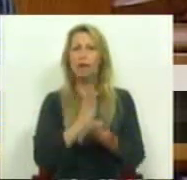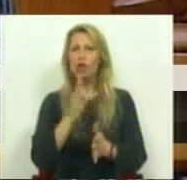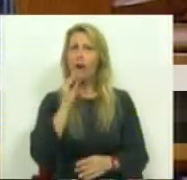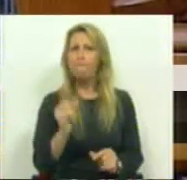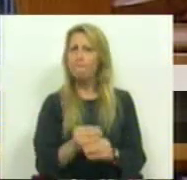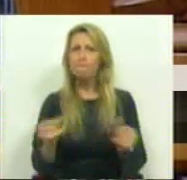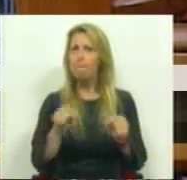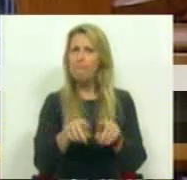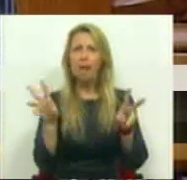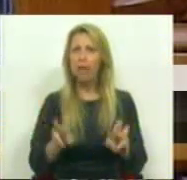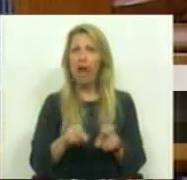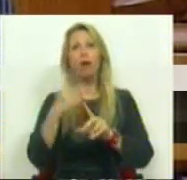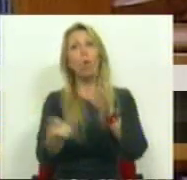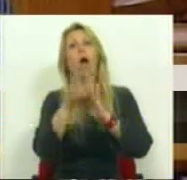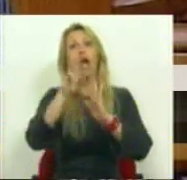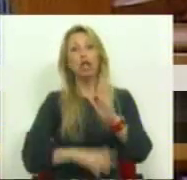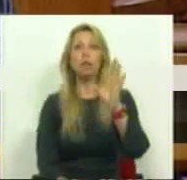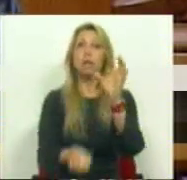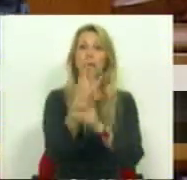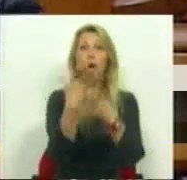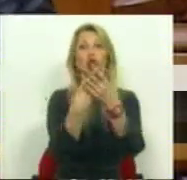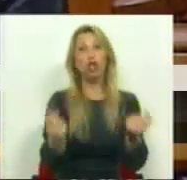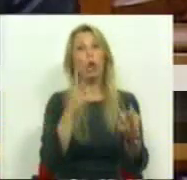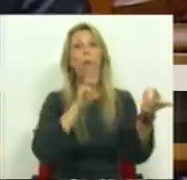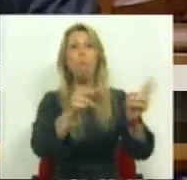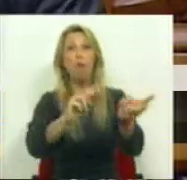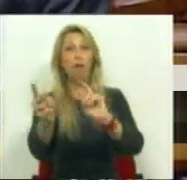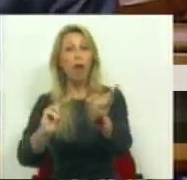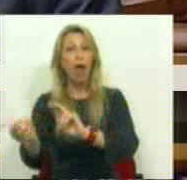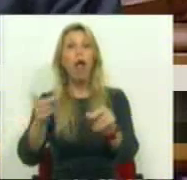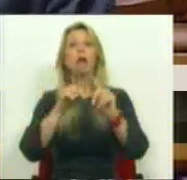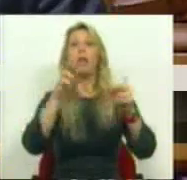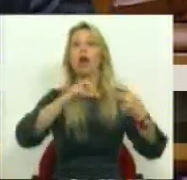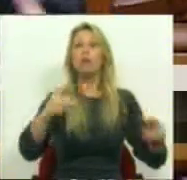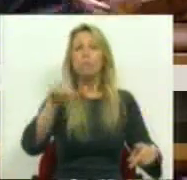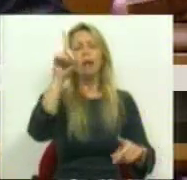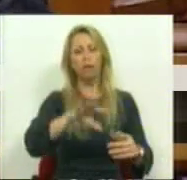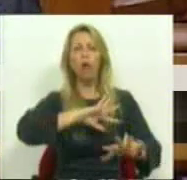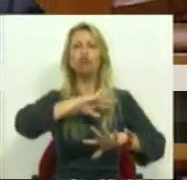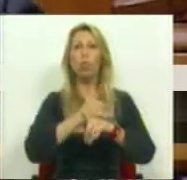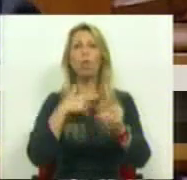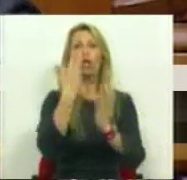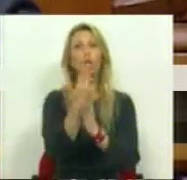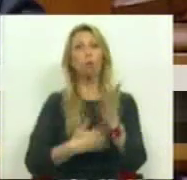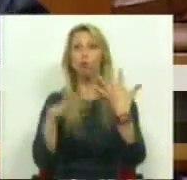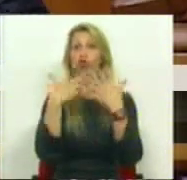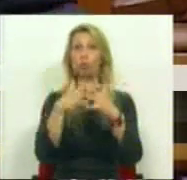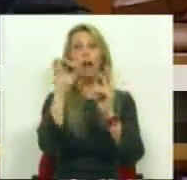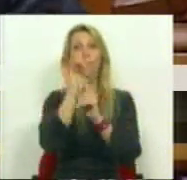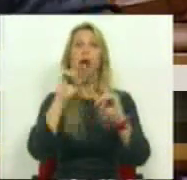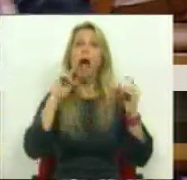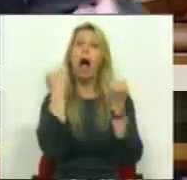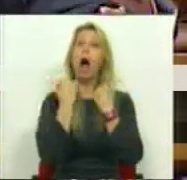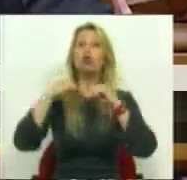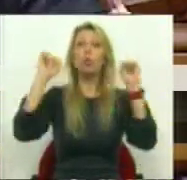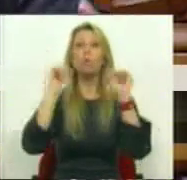regime de criação, extinção e modificação de freguesias, mas até sobre outros diplomas estruturantes das autonomias regionais, aos